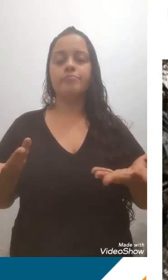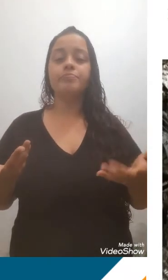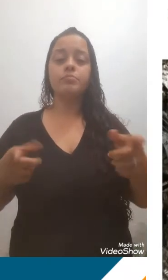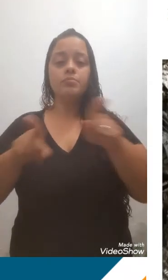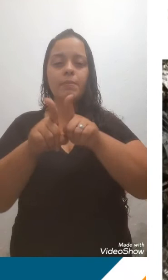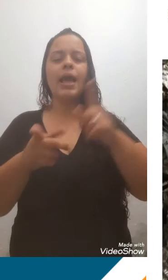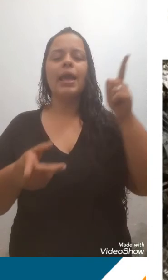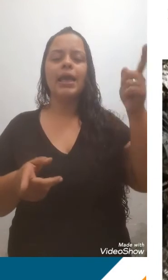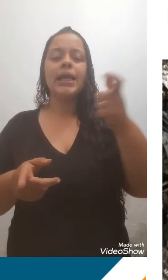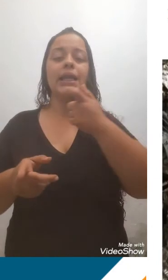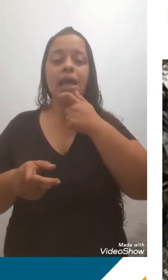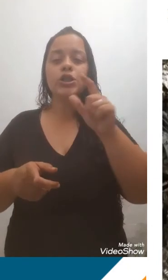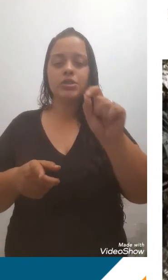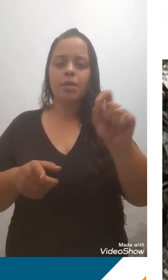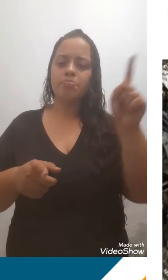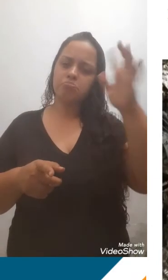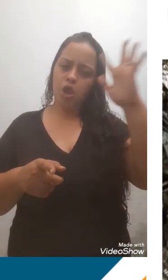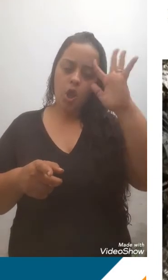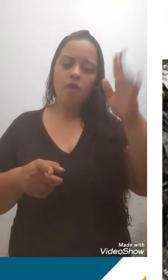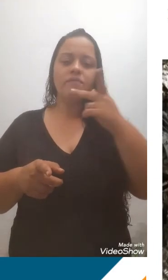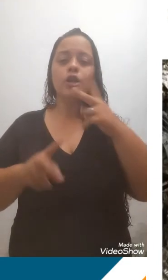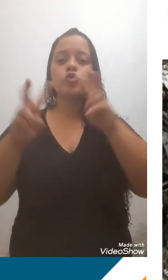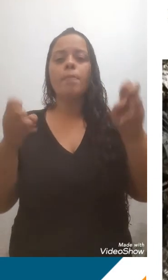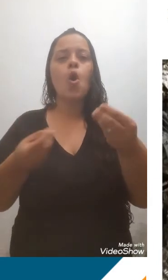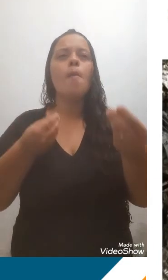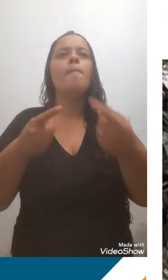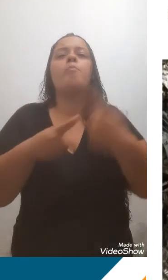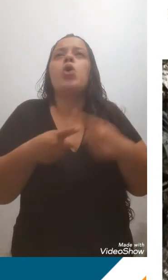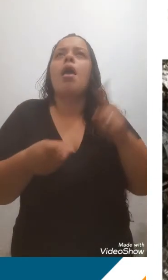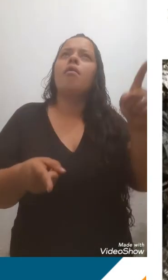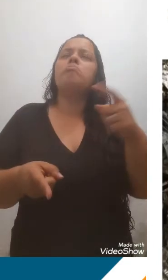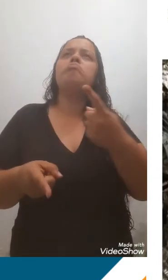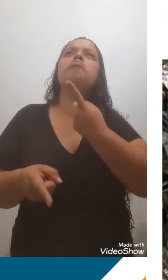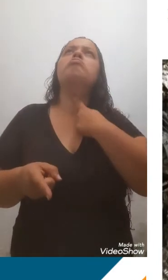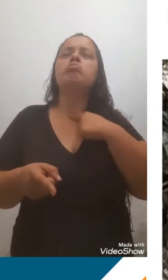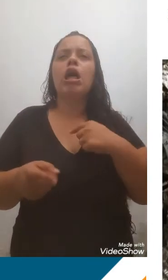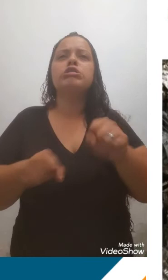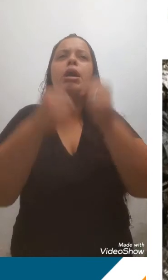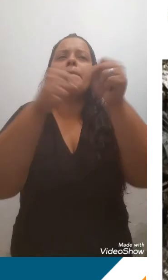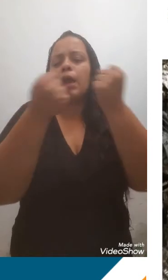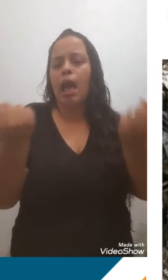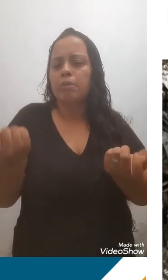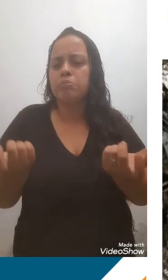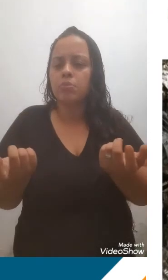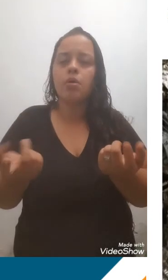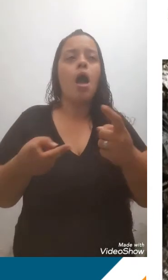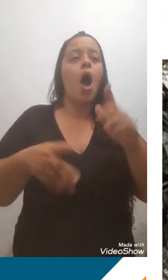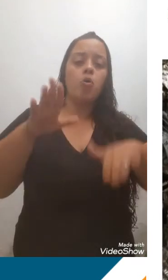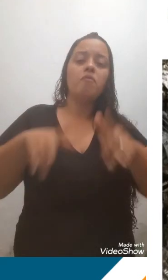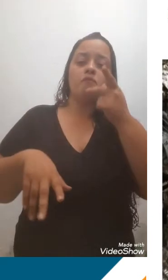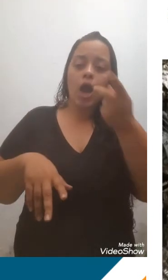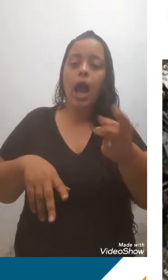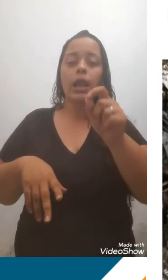principalmente, sobre as motivações desses operários em quebrarem as máquinas. Alguns dizem que eles quebravam as máquinas porque as